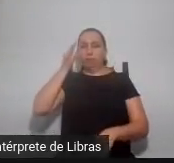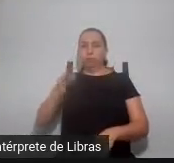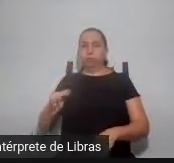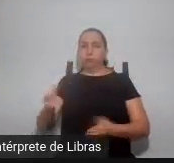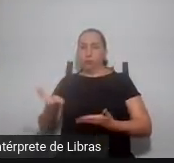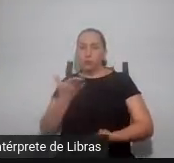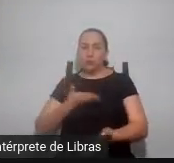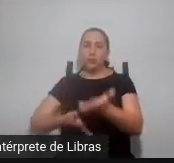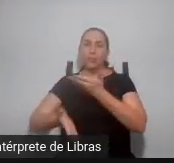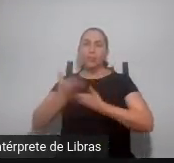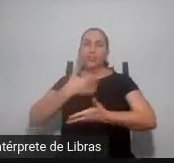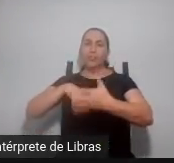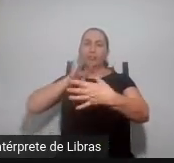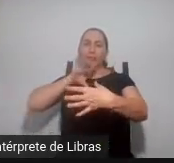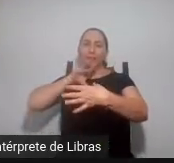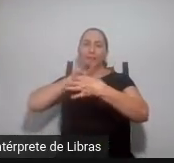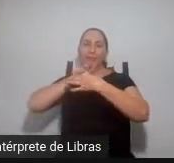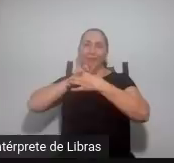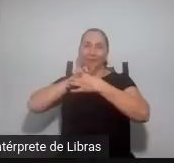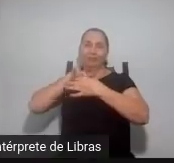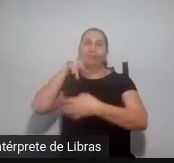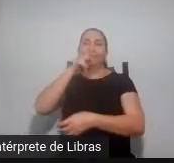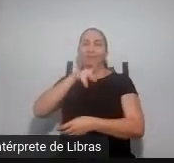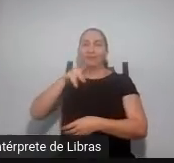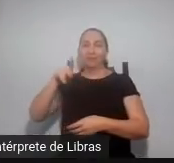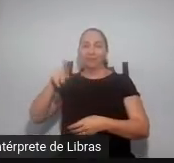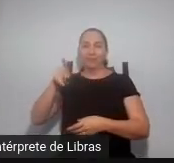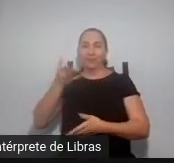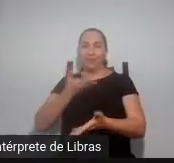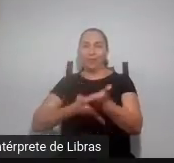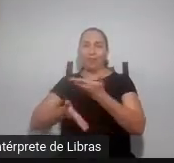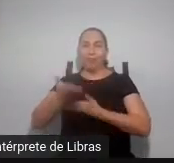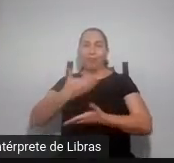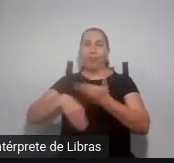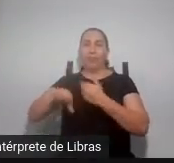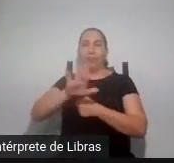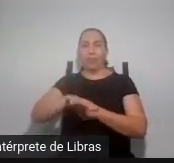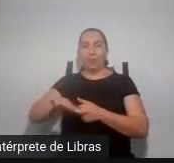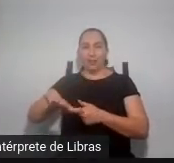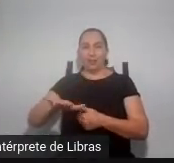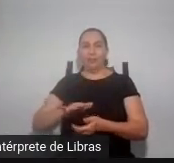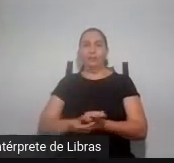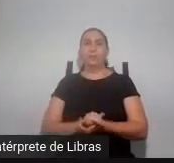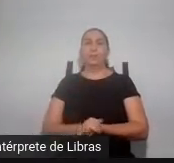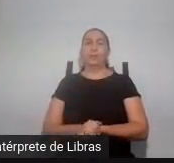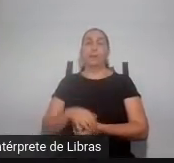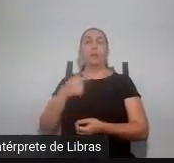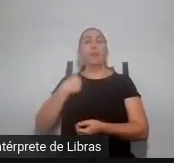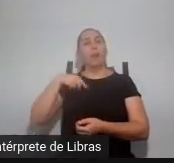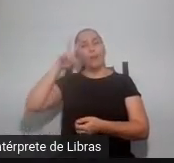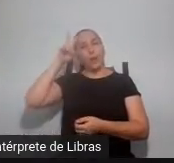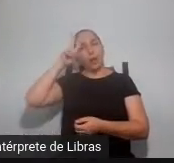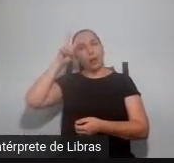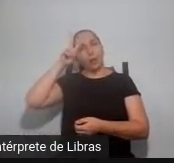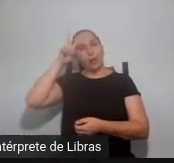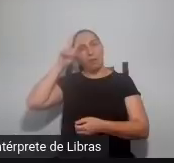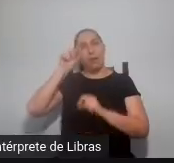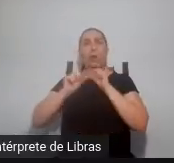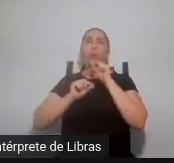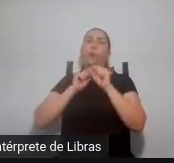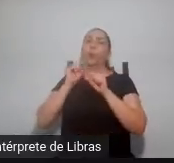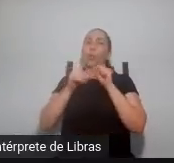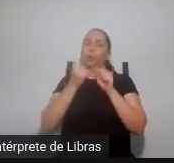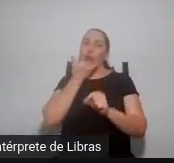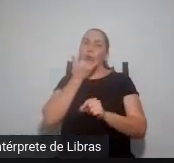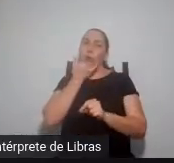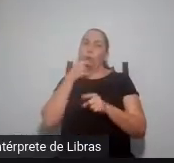com o que estava sendo trabalhado naquele momento, né? Você me fez lembrar, desculpa te interromper, ponto